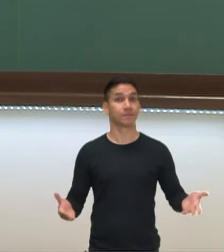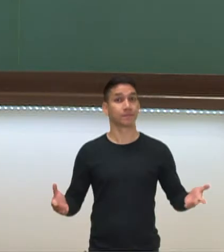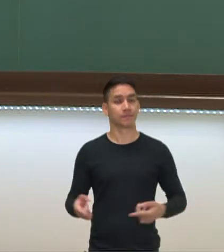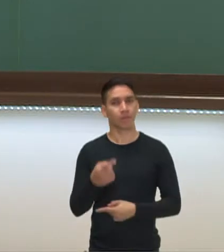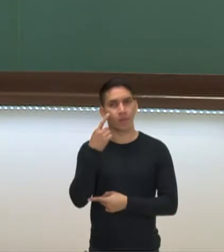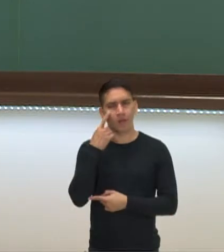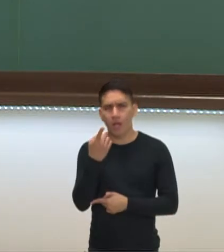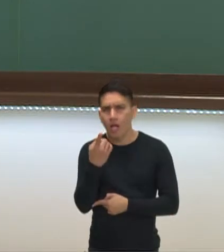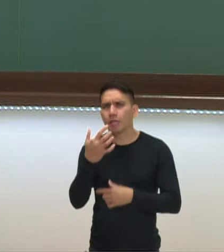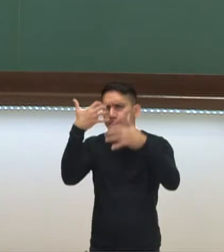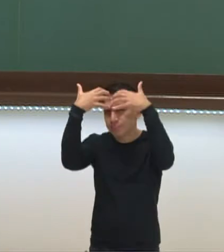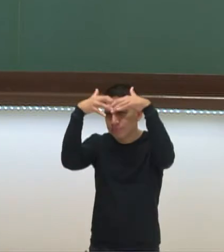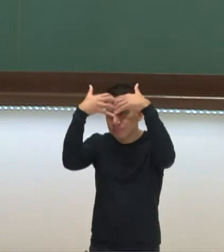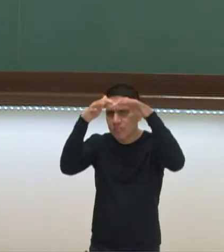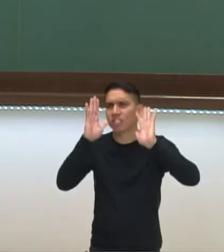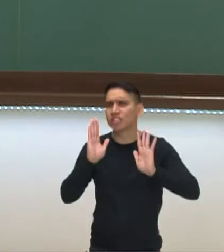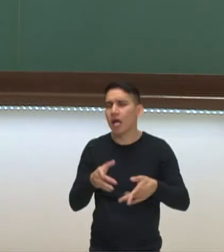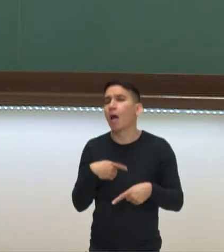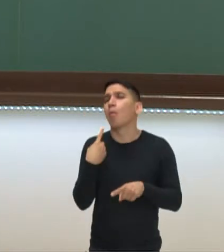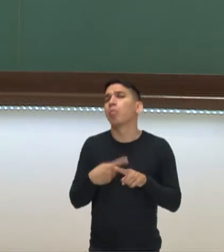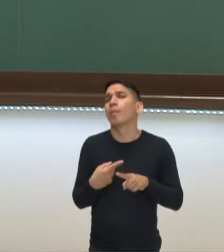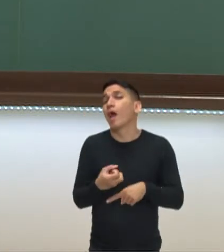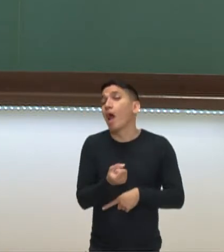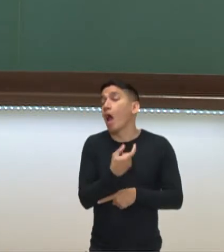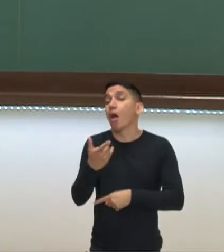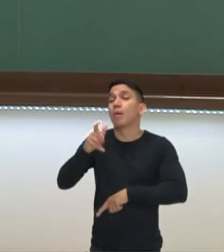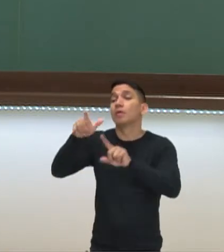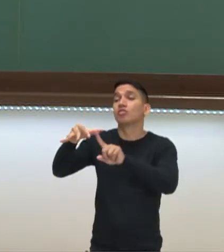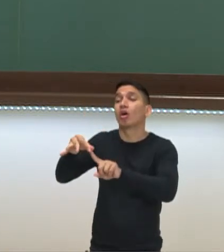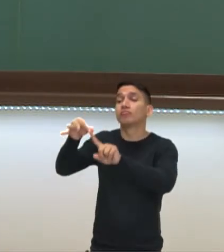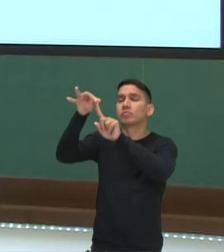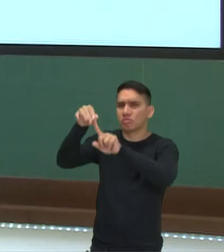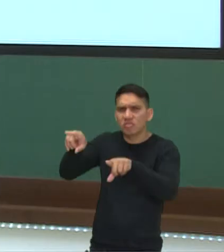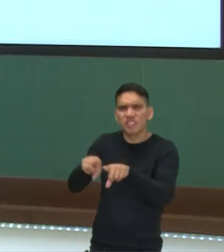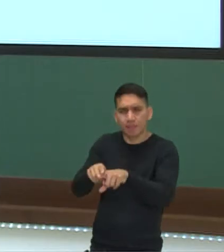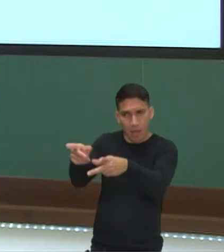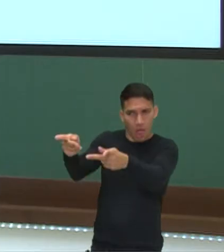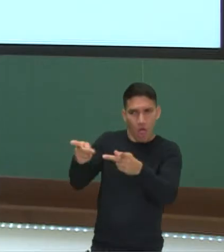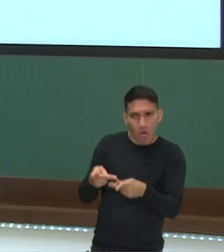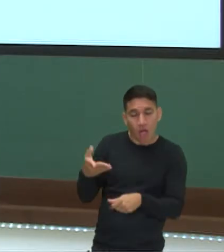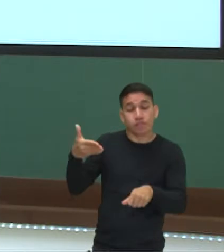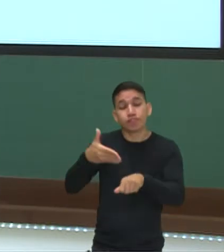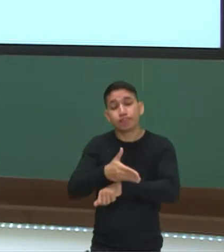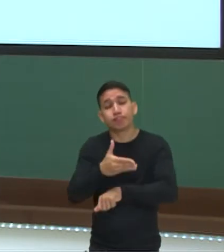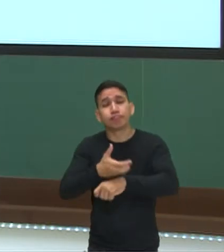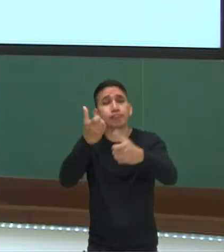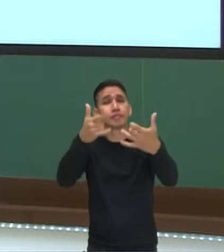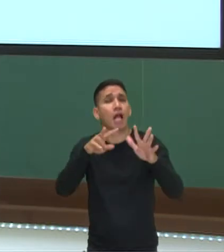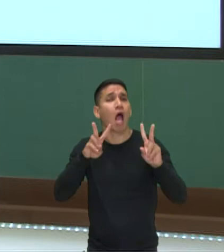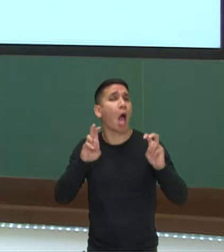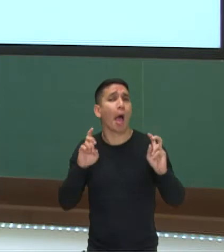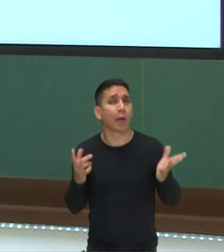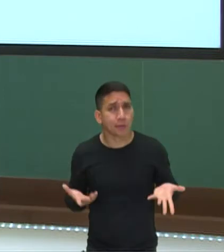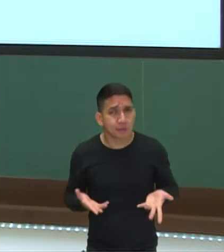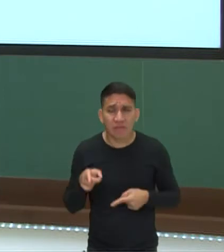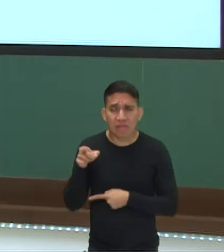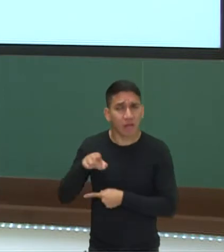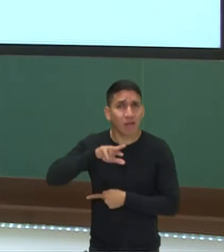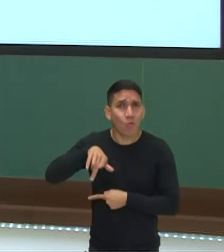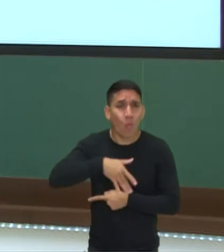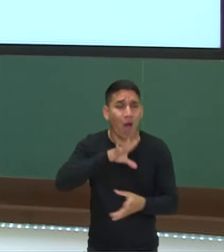Então, estudantes, pensaram um pouquinho por que algumas celebridades são até convidadas a falar sobre temas, né, que não